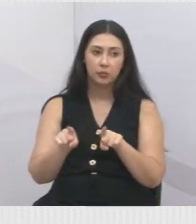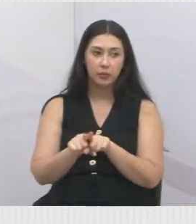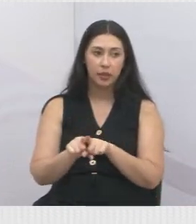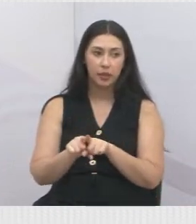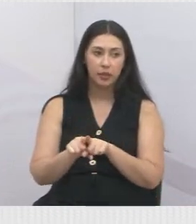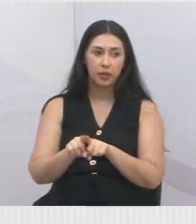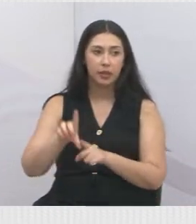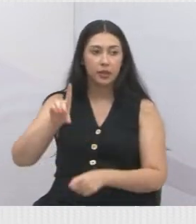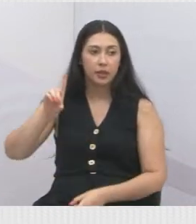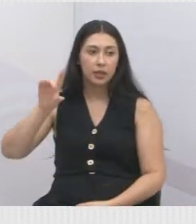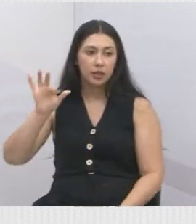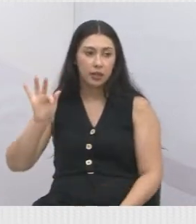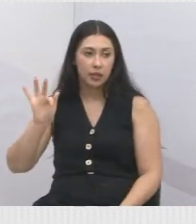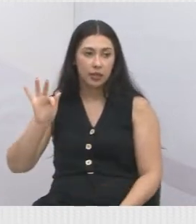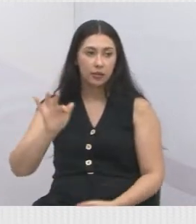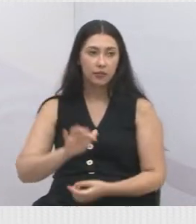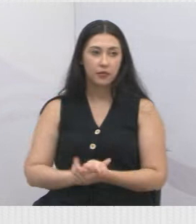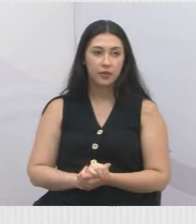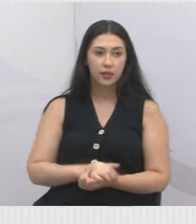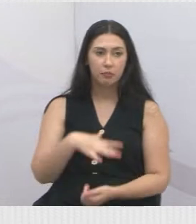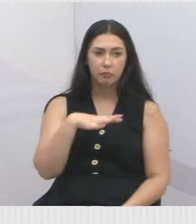para mim, ó,